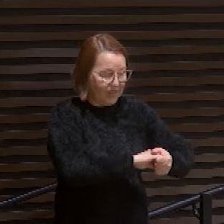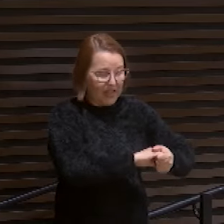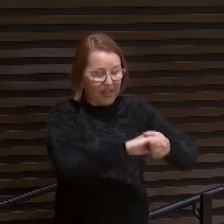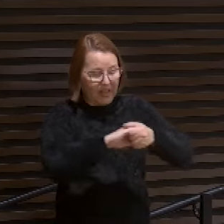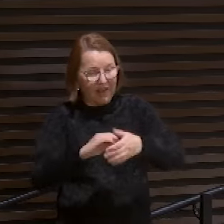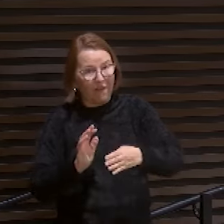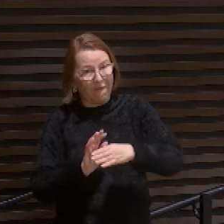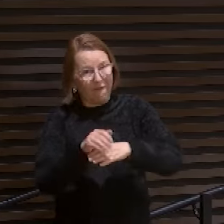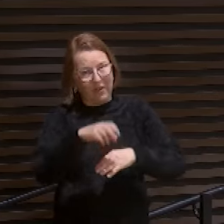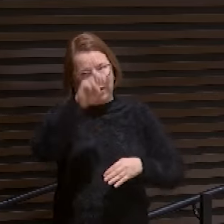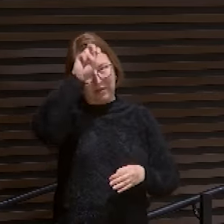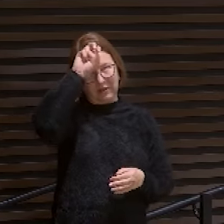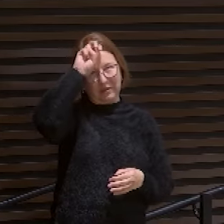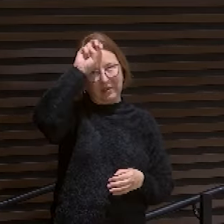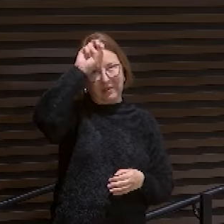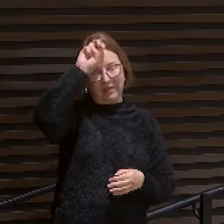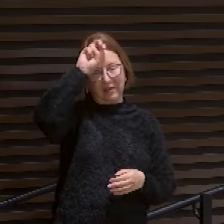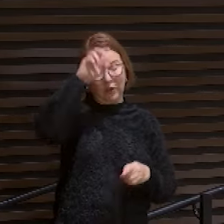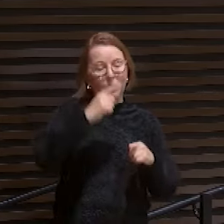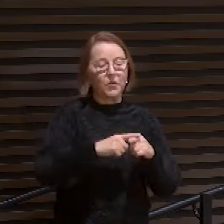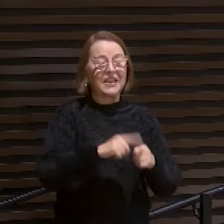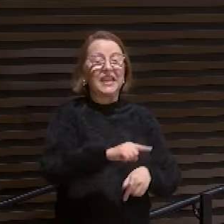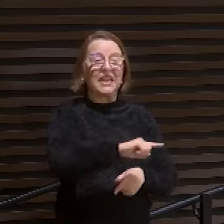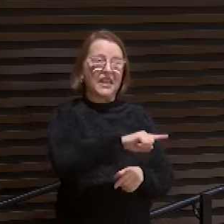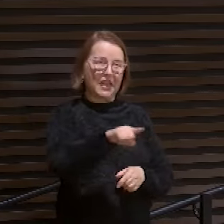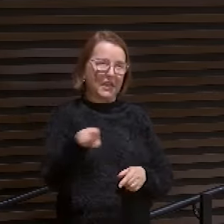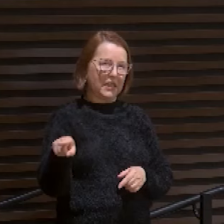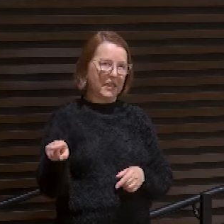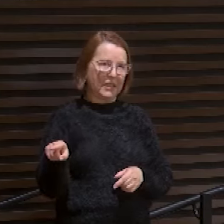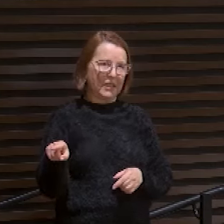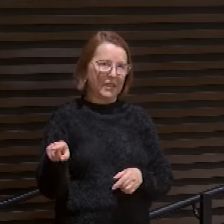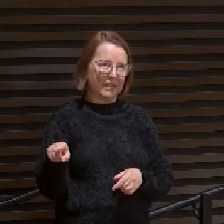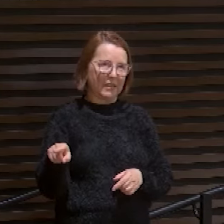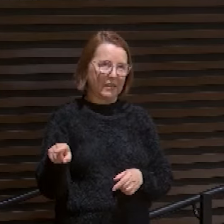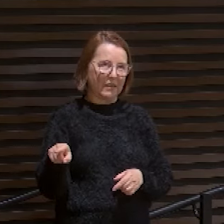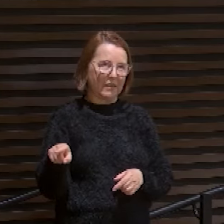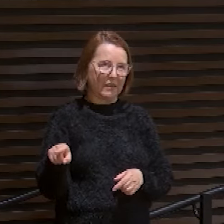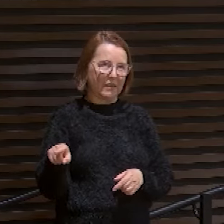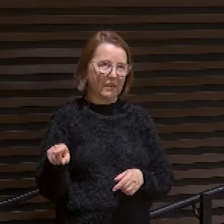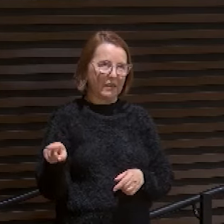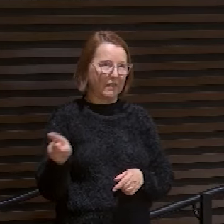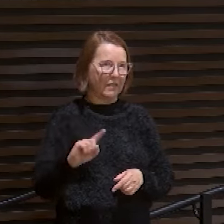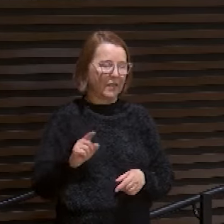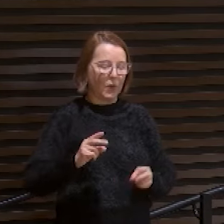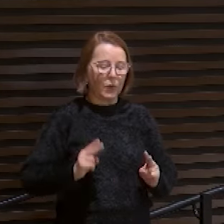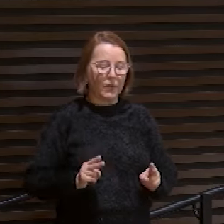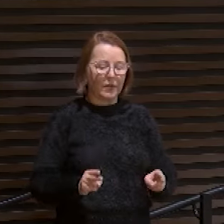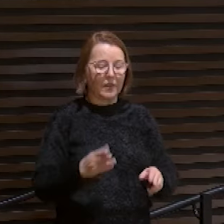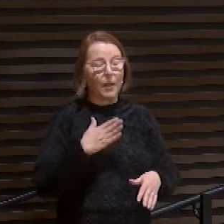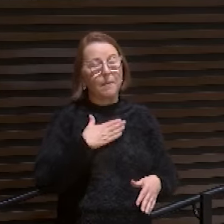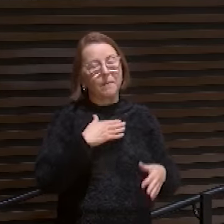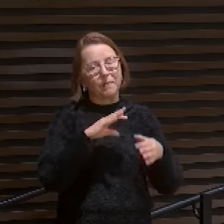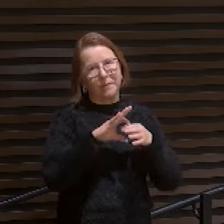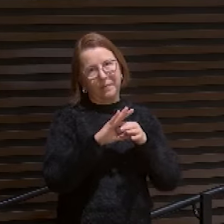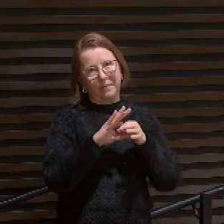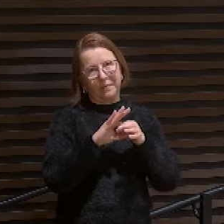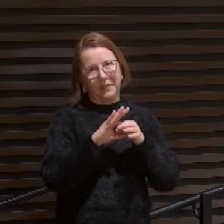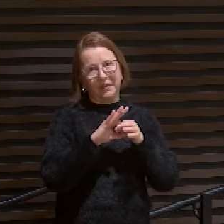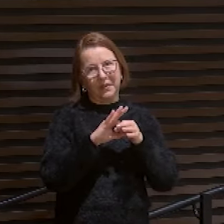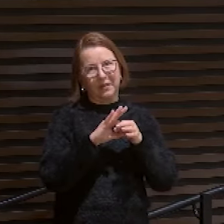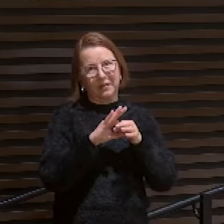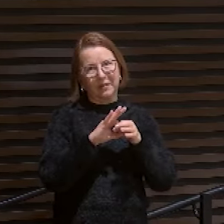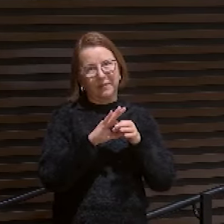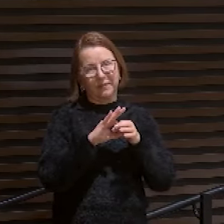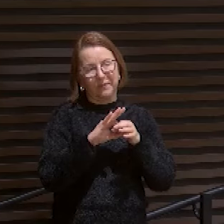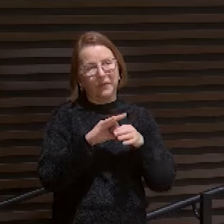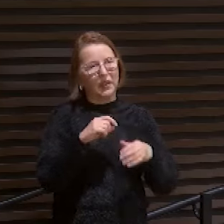Egito, pois eles não continuaram na minha aliança.